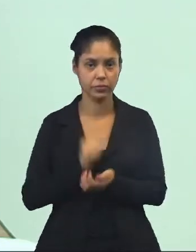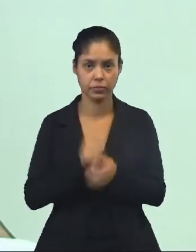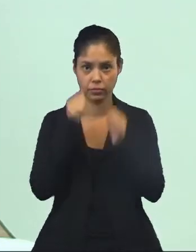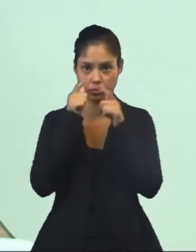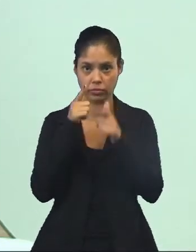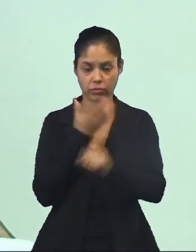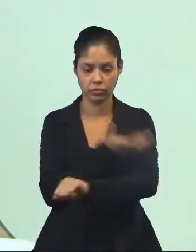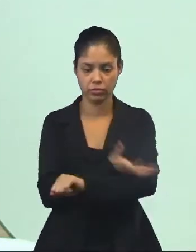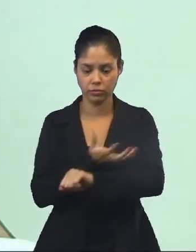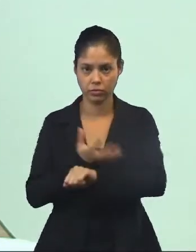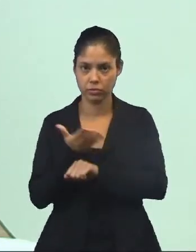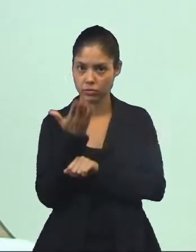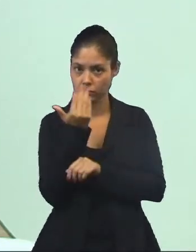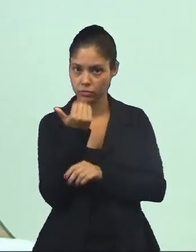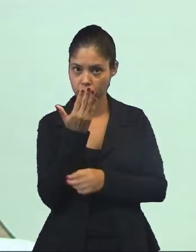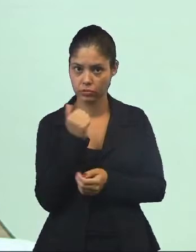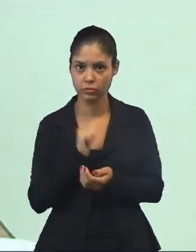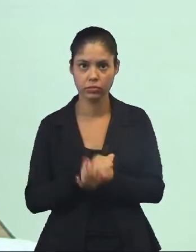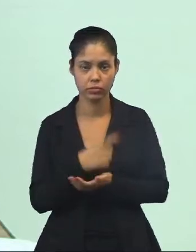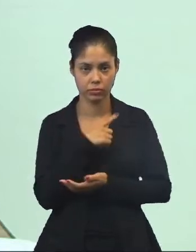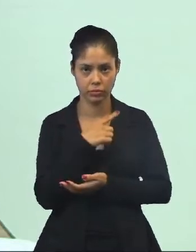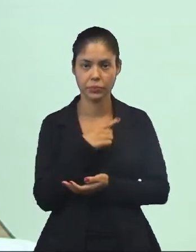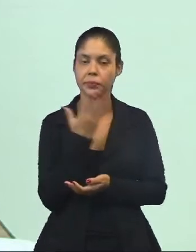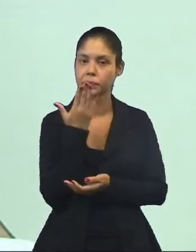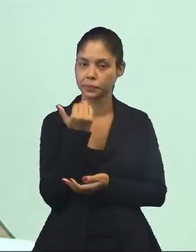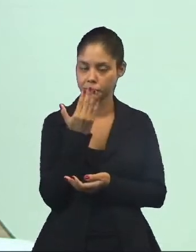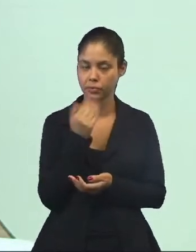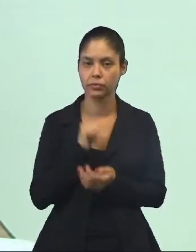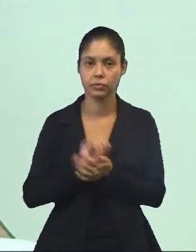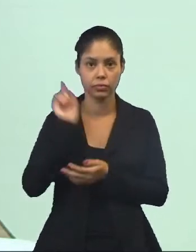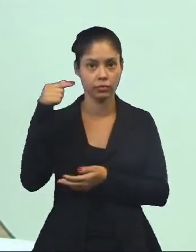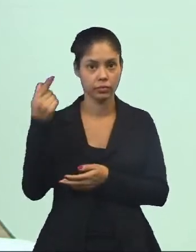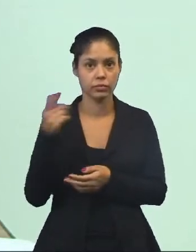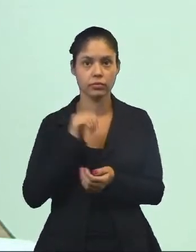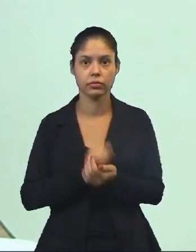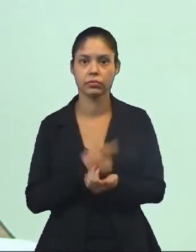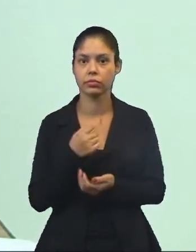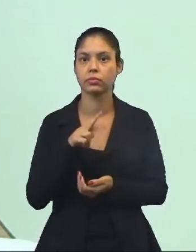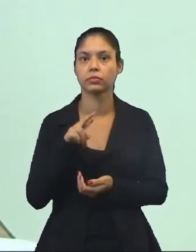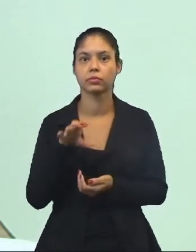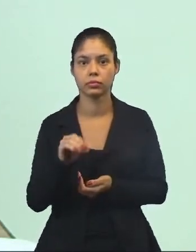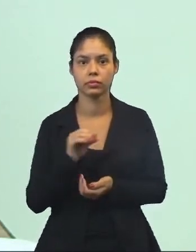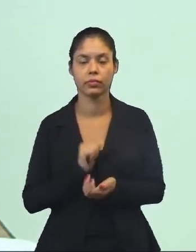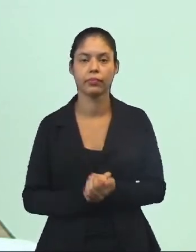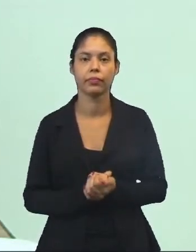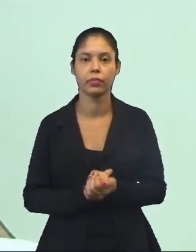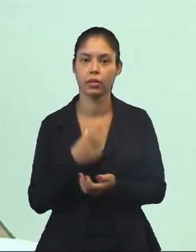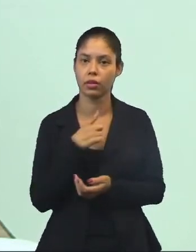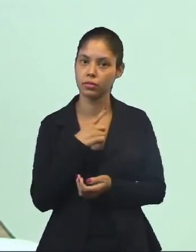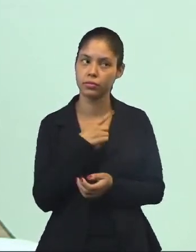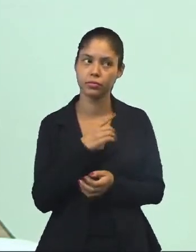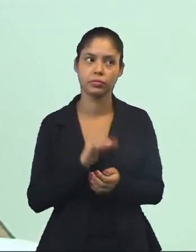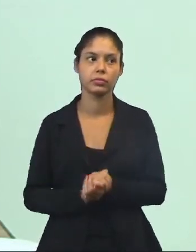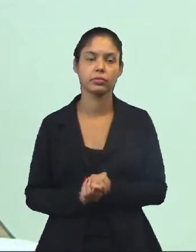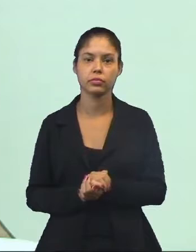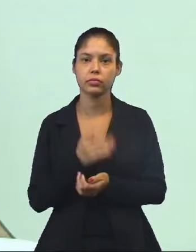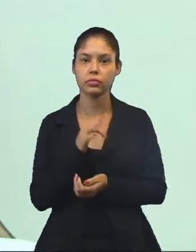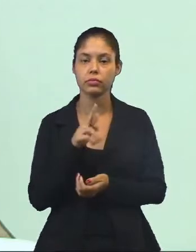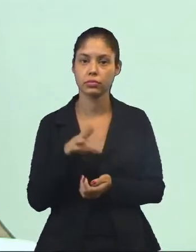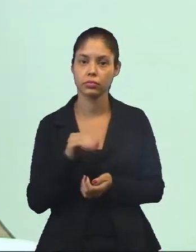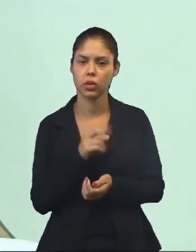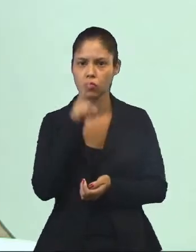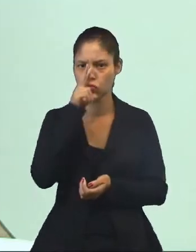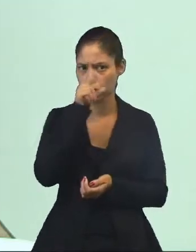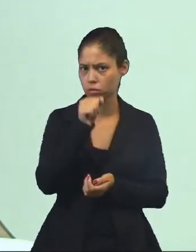grama, que é o alimento, né, que o gado também consome lá no pasto, tá? Para ele não ficar fraco e ficar forte,